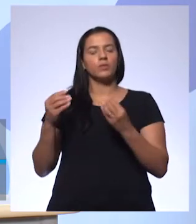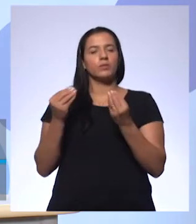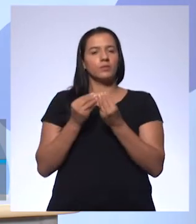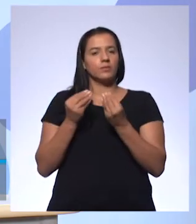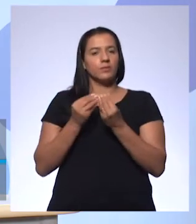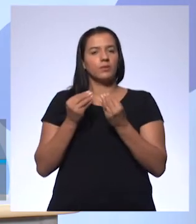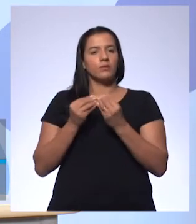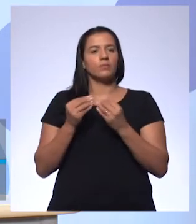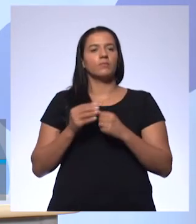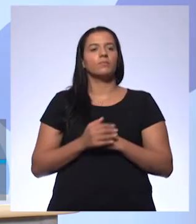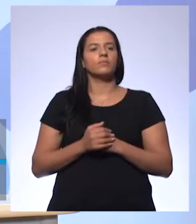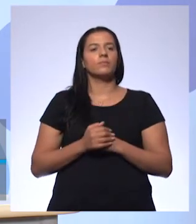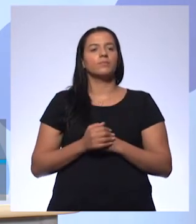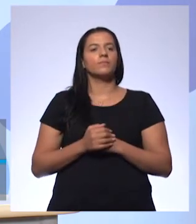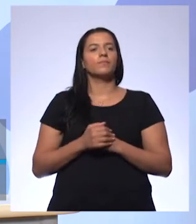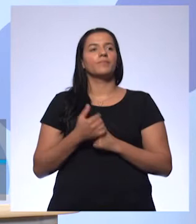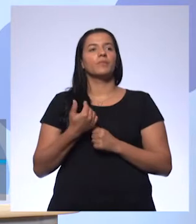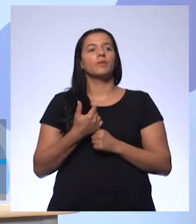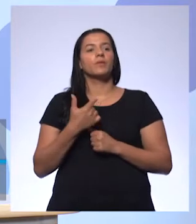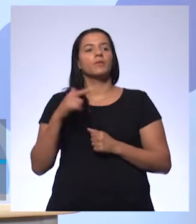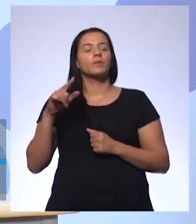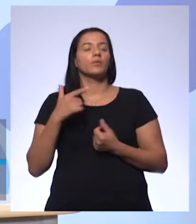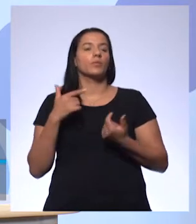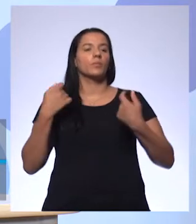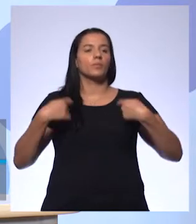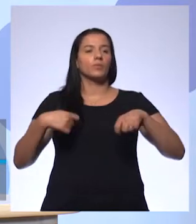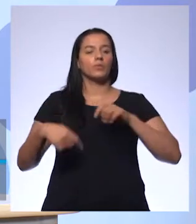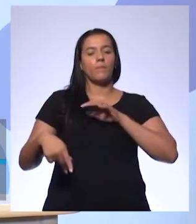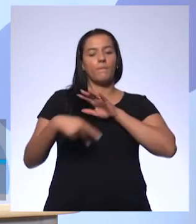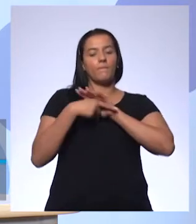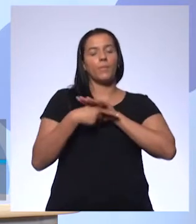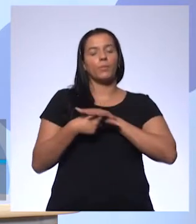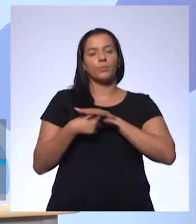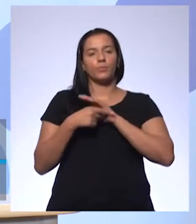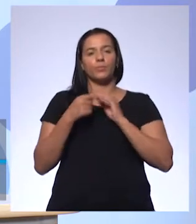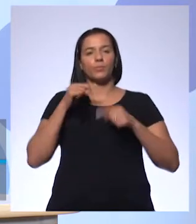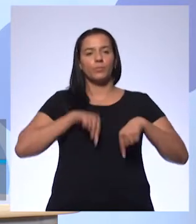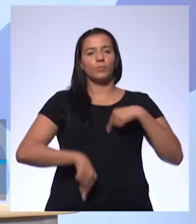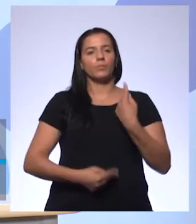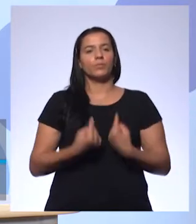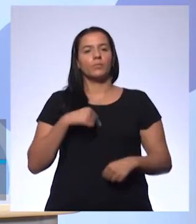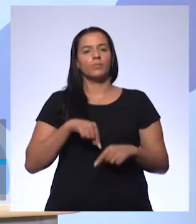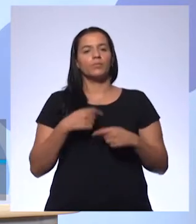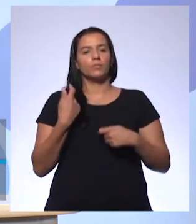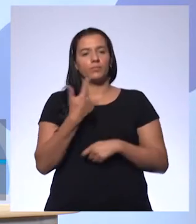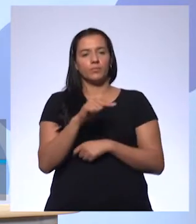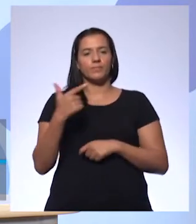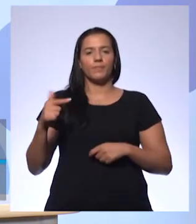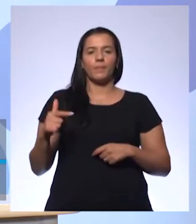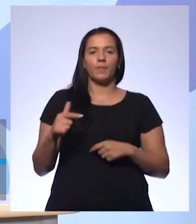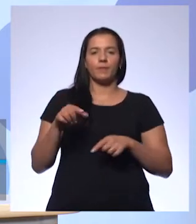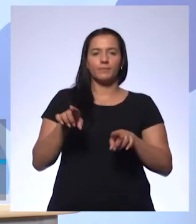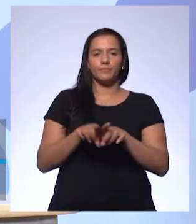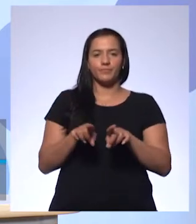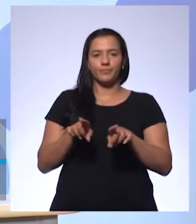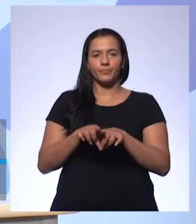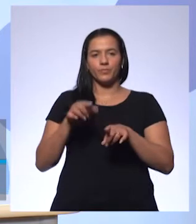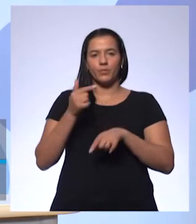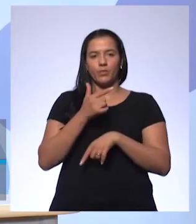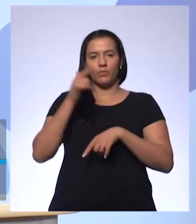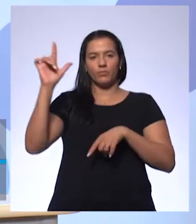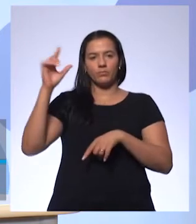genético, por não contarem com um metabolismo próprio. Muitos os consideram a parte dos seres